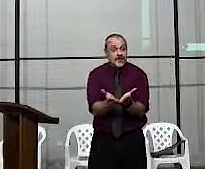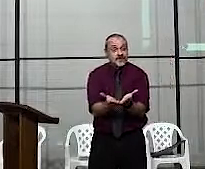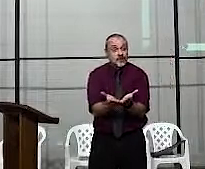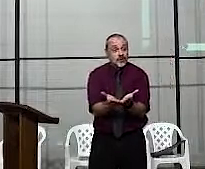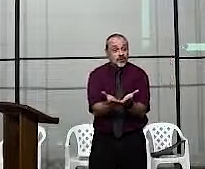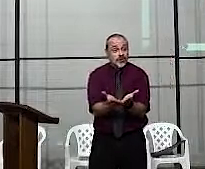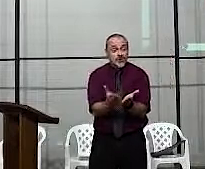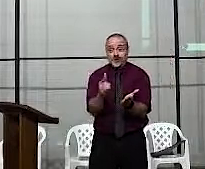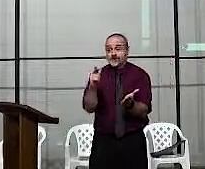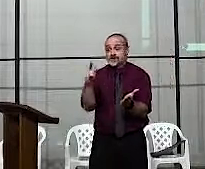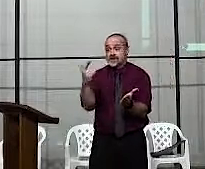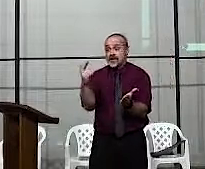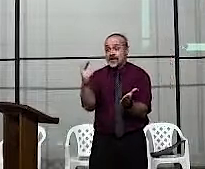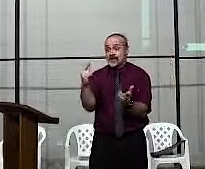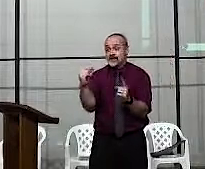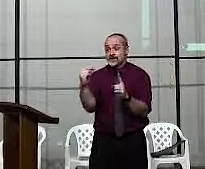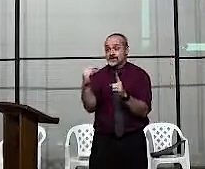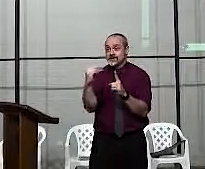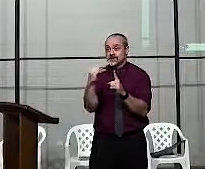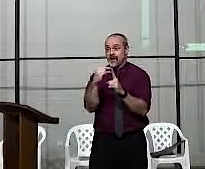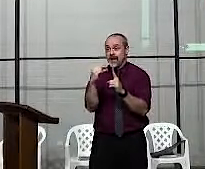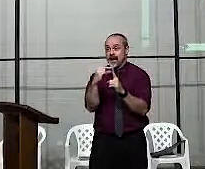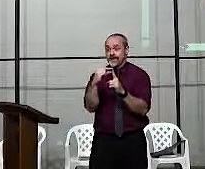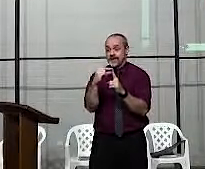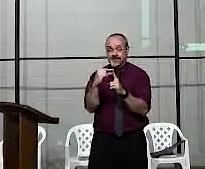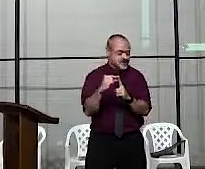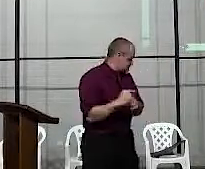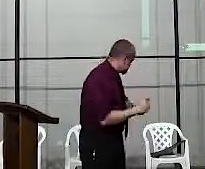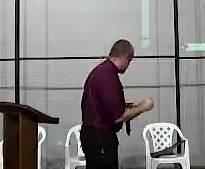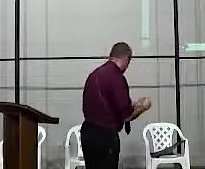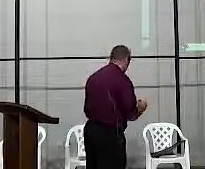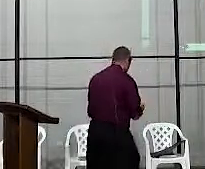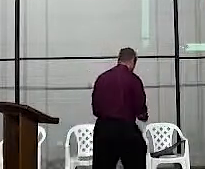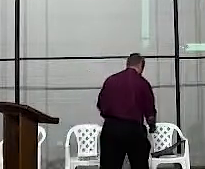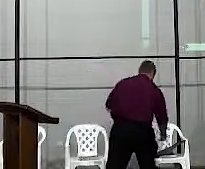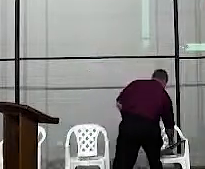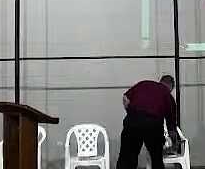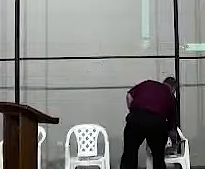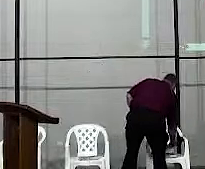Um livro sem palavras.